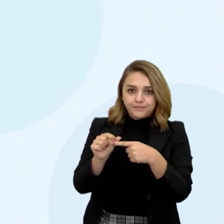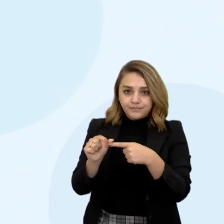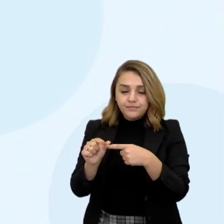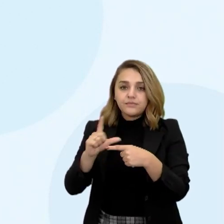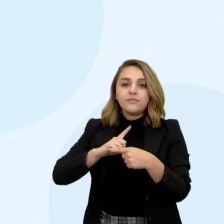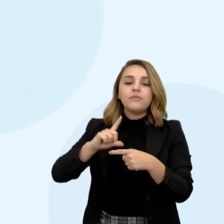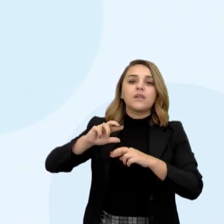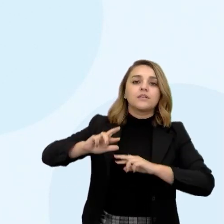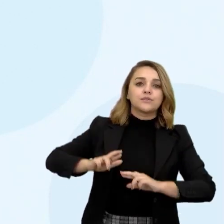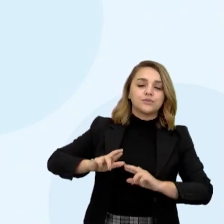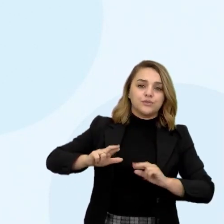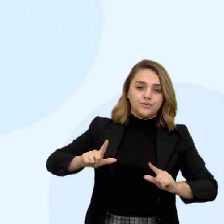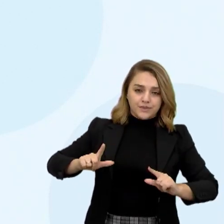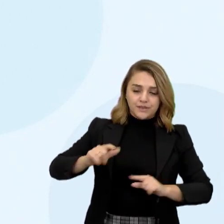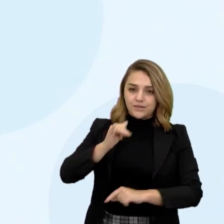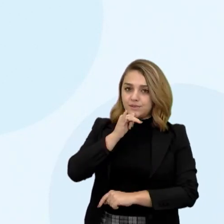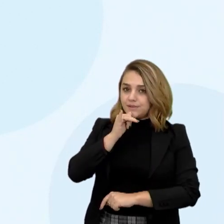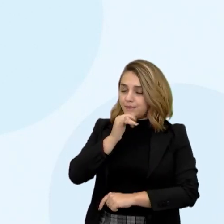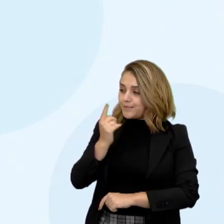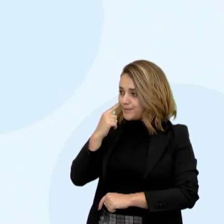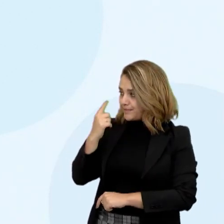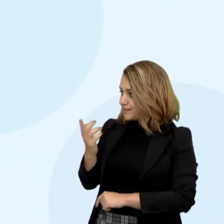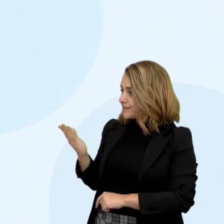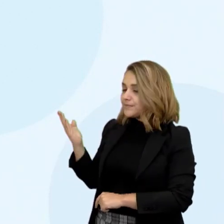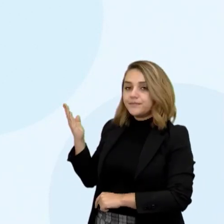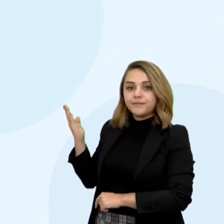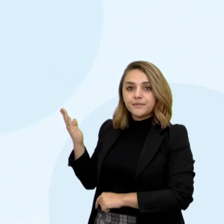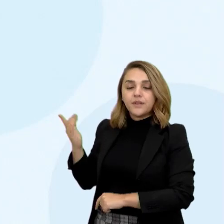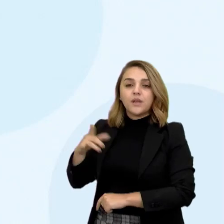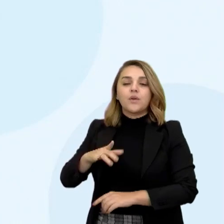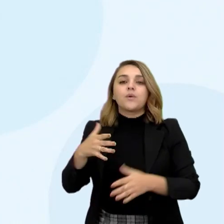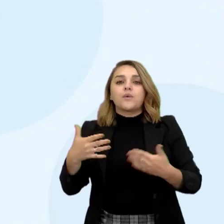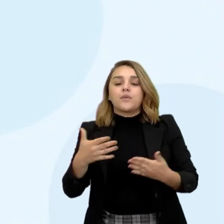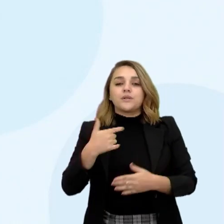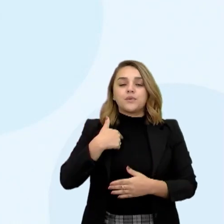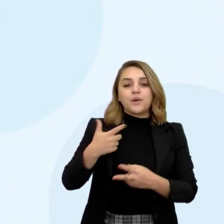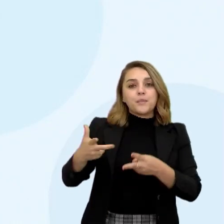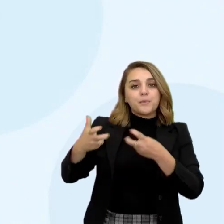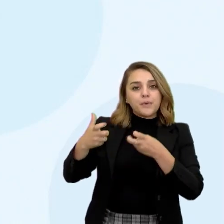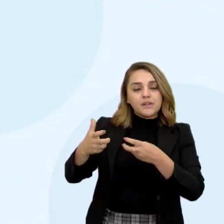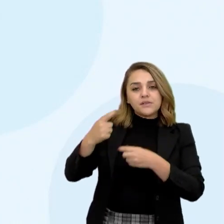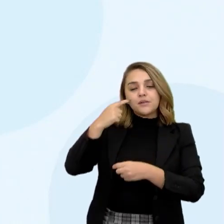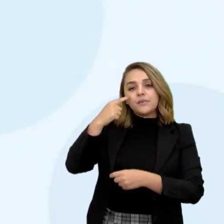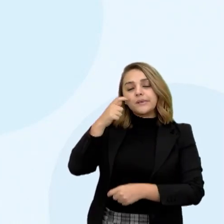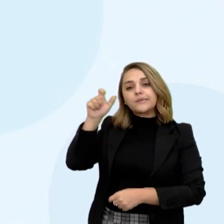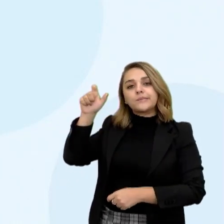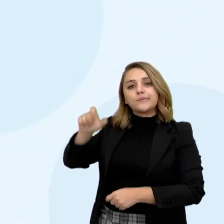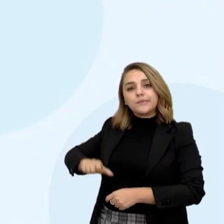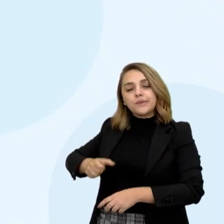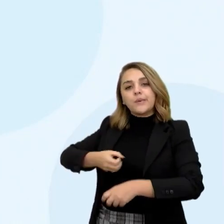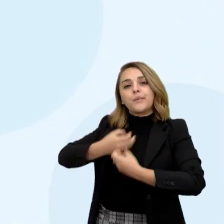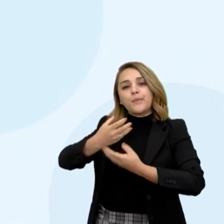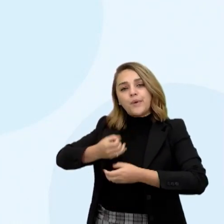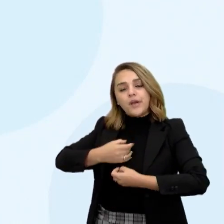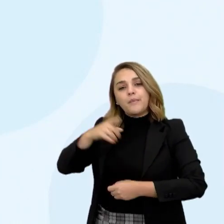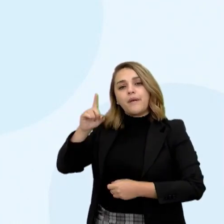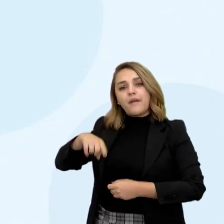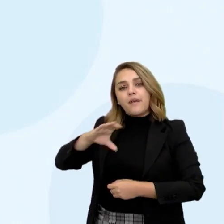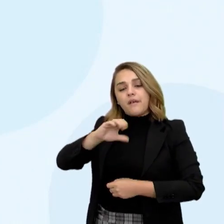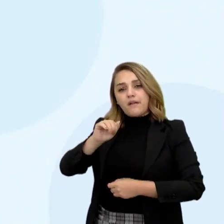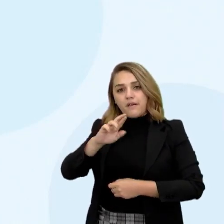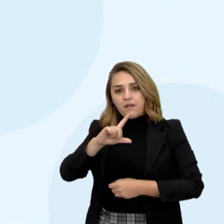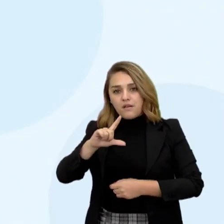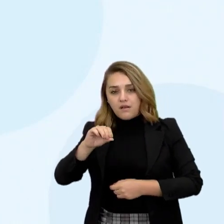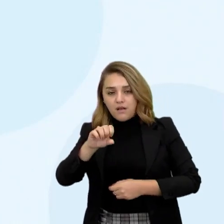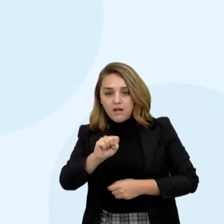exemplo. Então, aliás, quando eu percebo que aqui, o poeta já é Carlos Drummond de Andrade, eu já